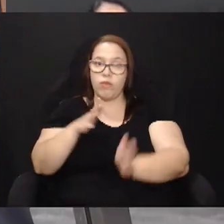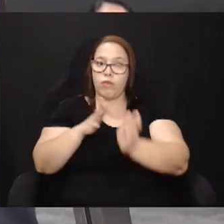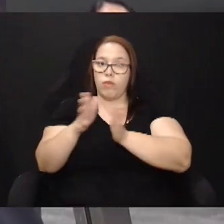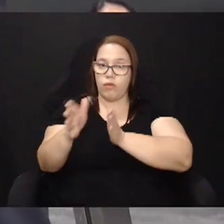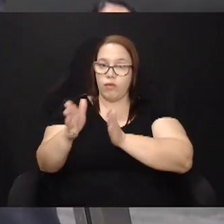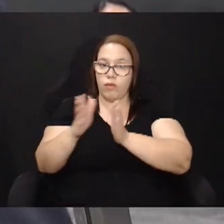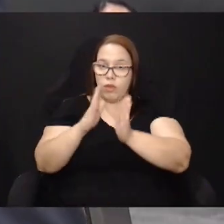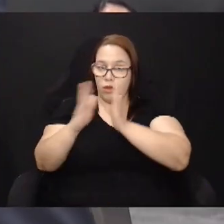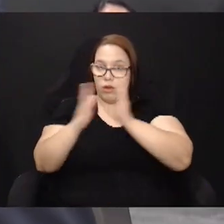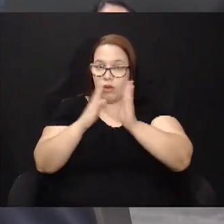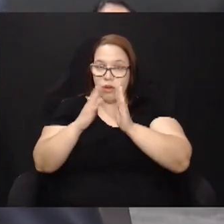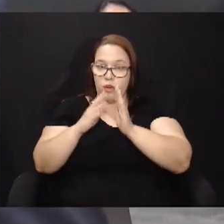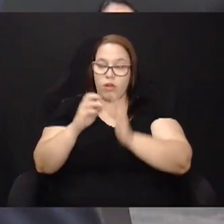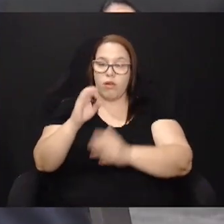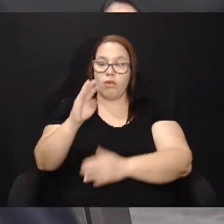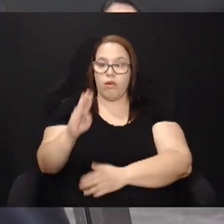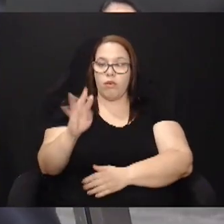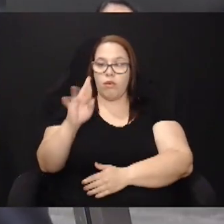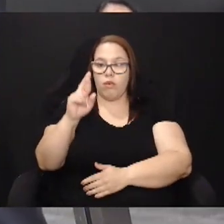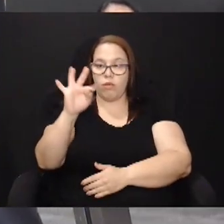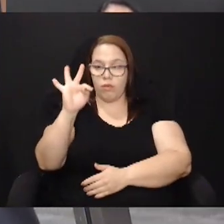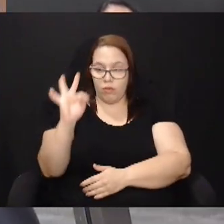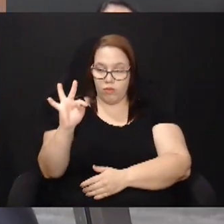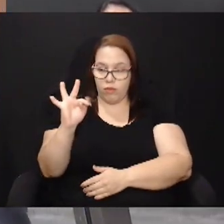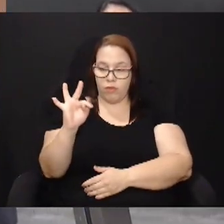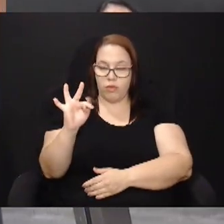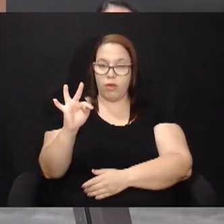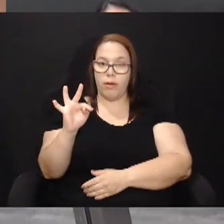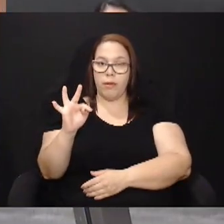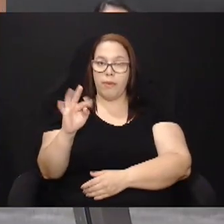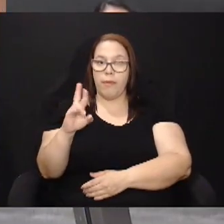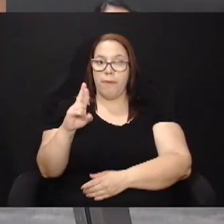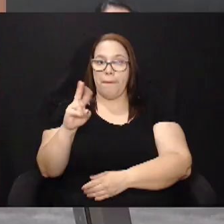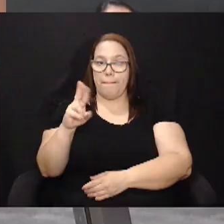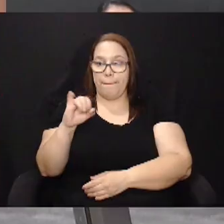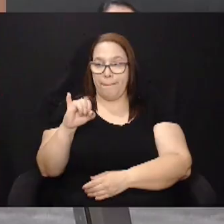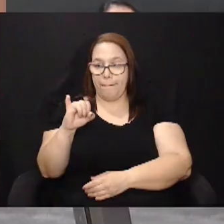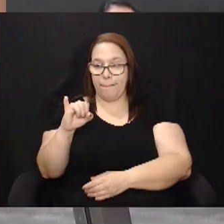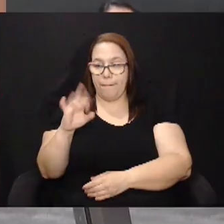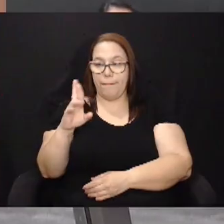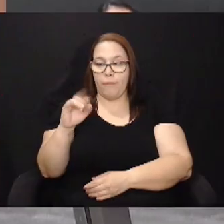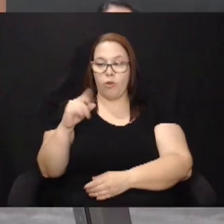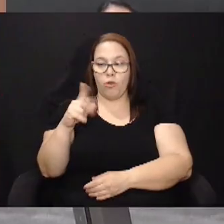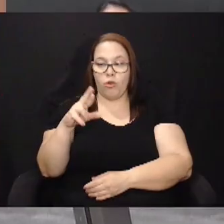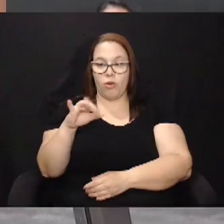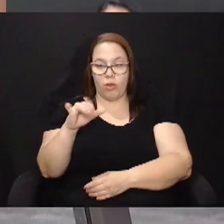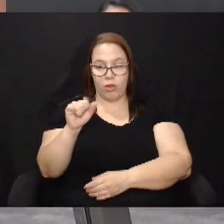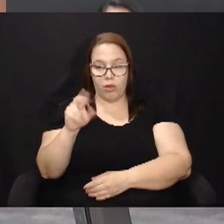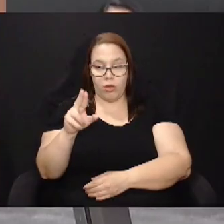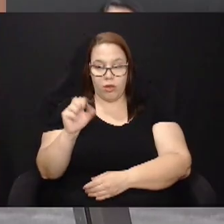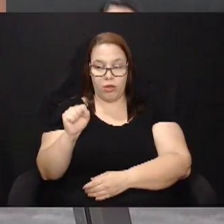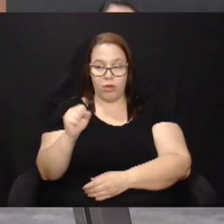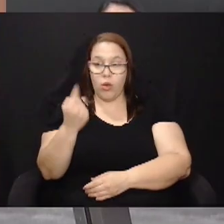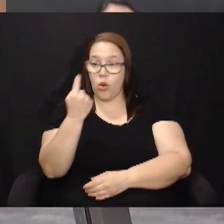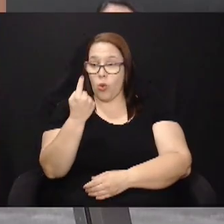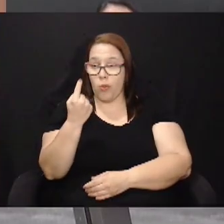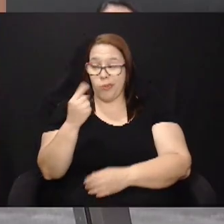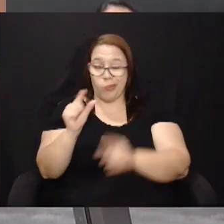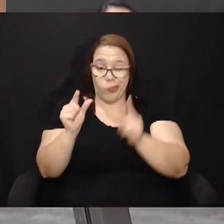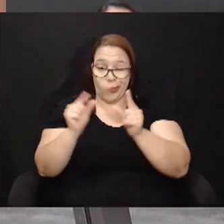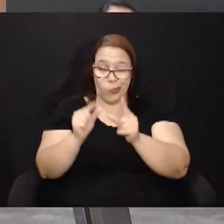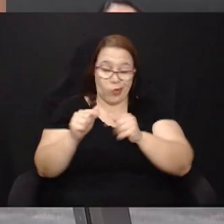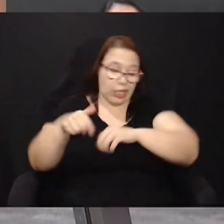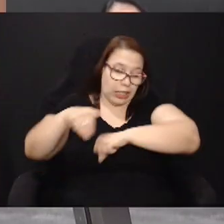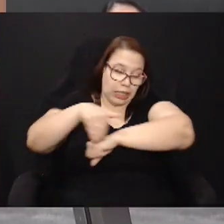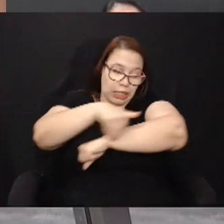do BRT no trecho lá da Rui Rodrigues. E esse trecho ficou apenas uma viela pequena de passagem para os